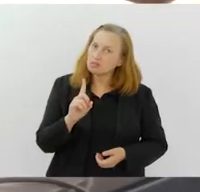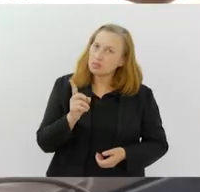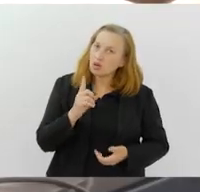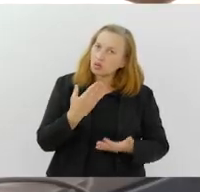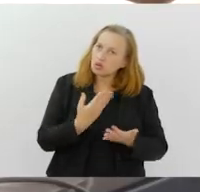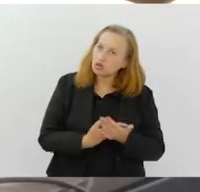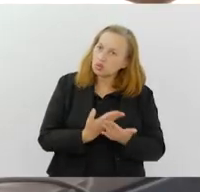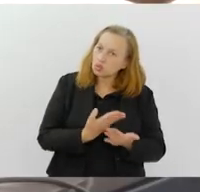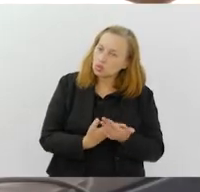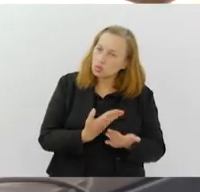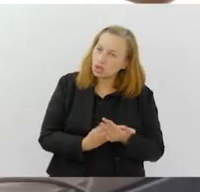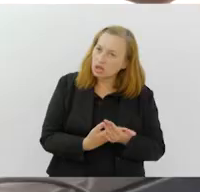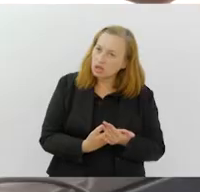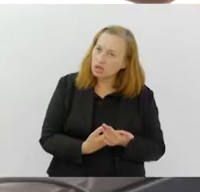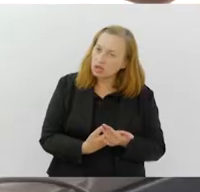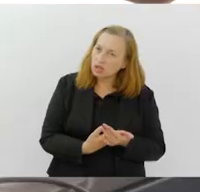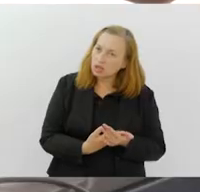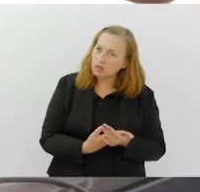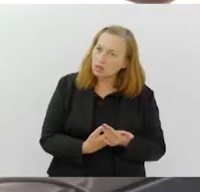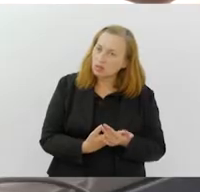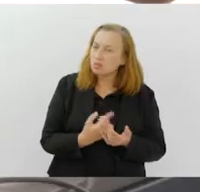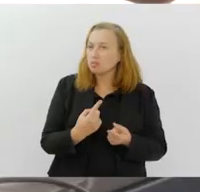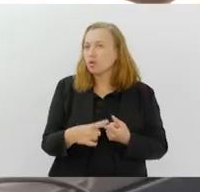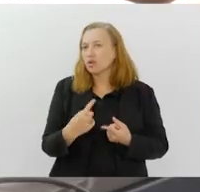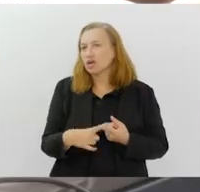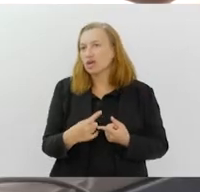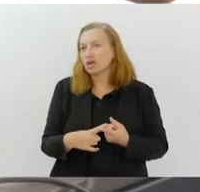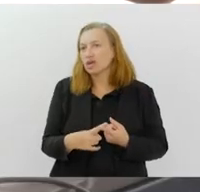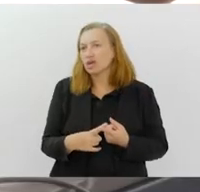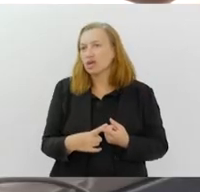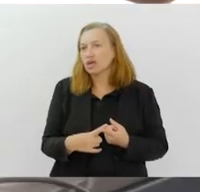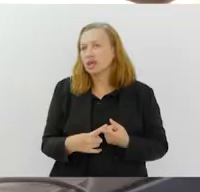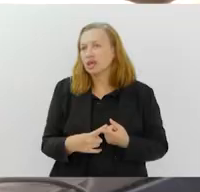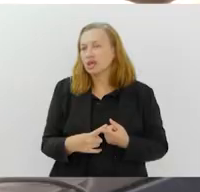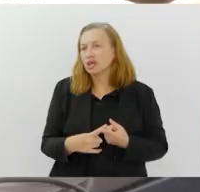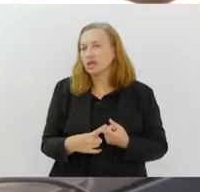são e e e e e é